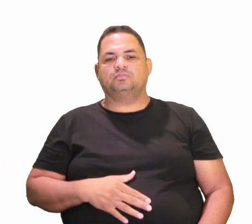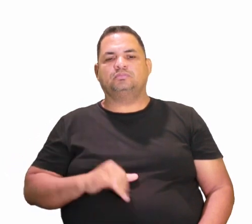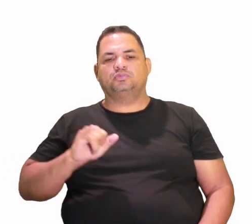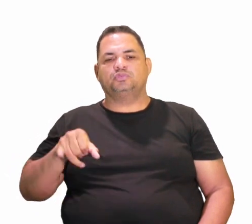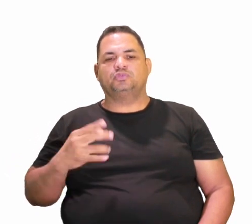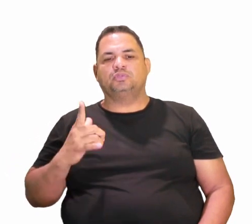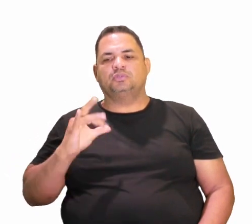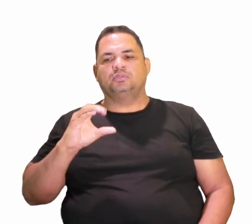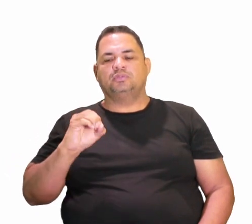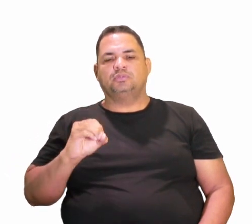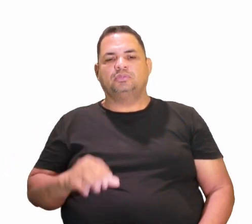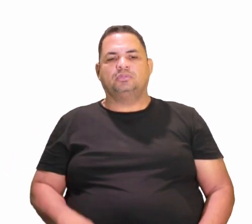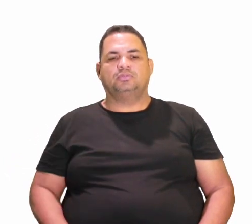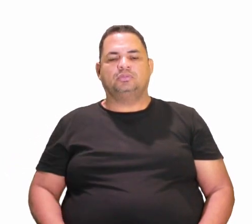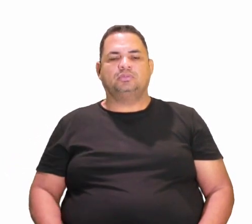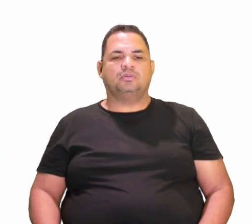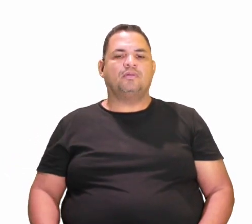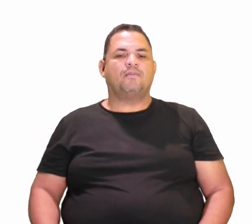July,